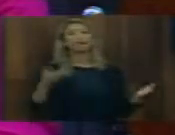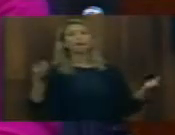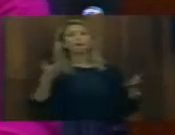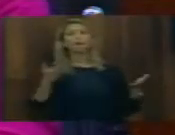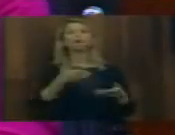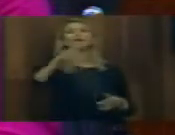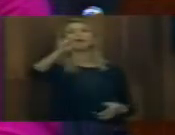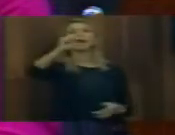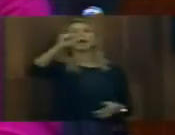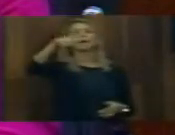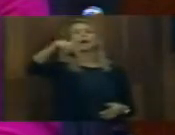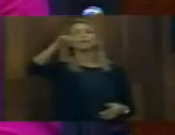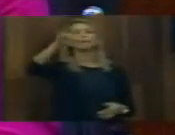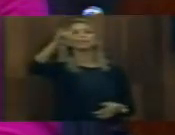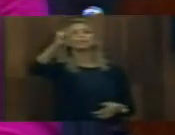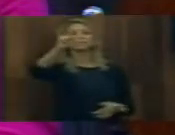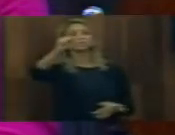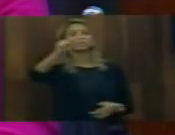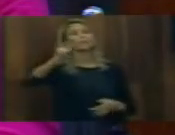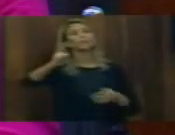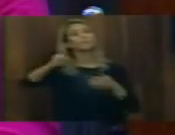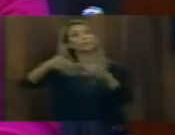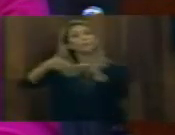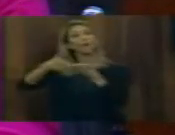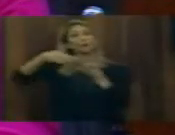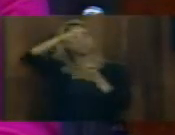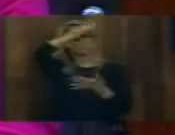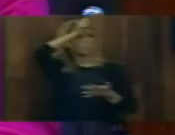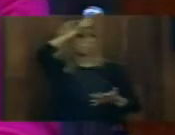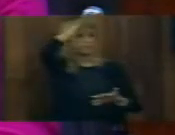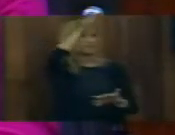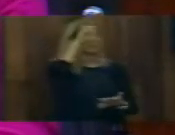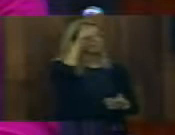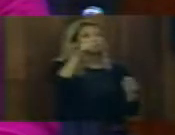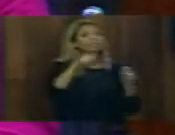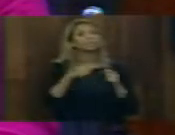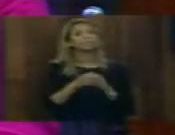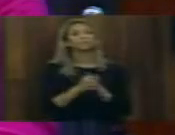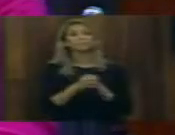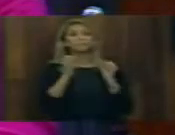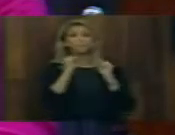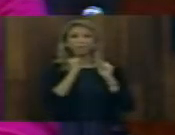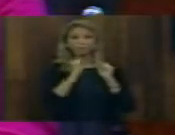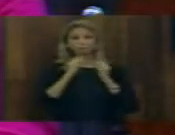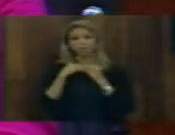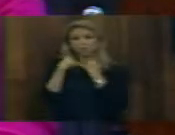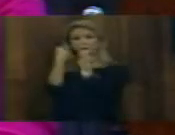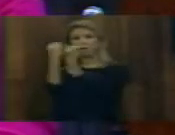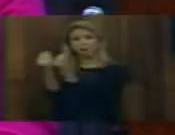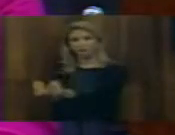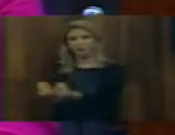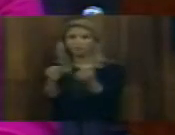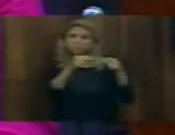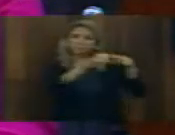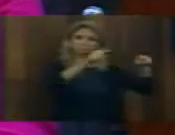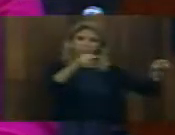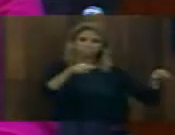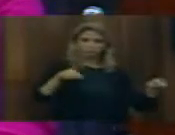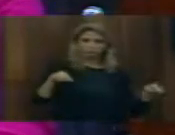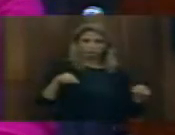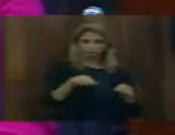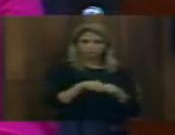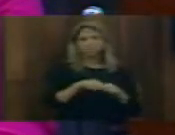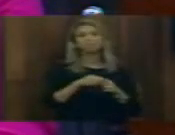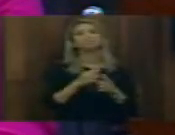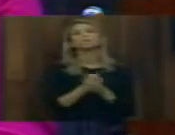Neto, solicito o excelentíssimo senhor prefeito a cessão de um terreno no entorno da Minha Casa Minha Vida, no Jardim Esperança, para